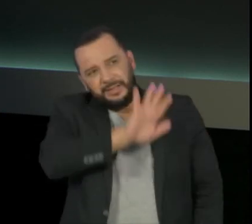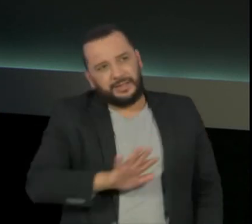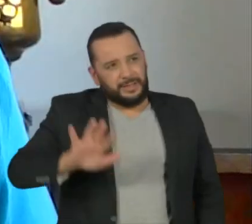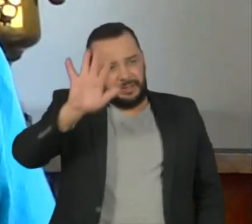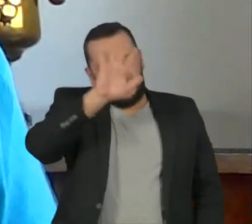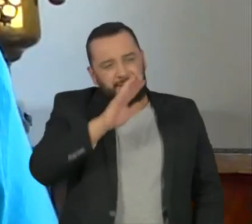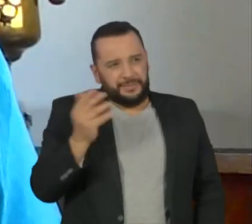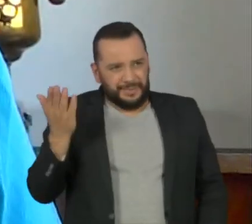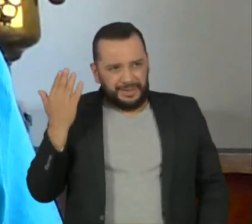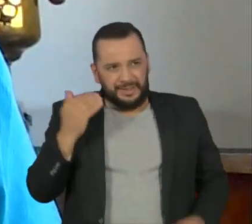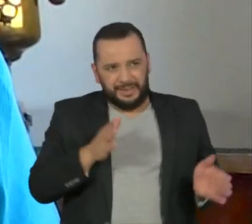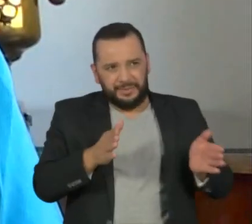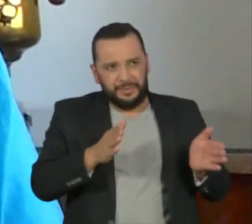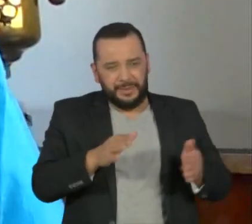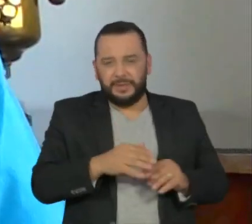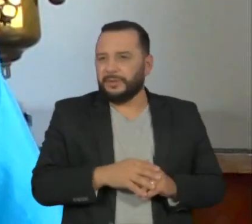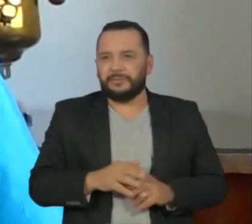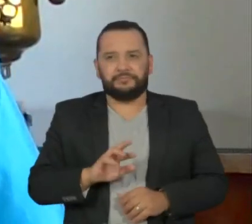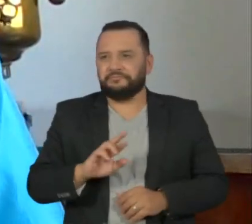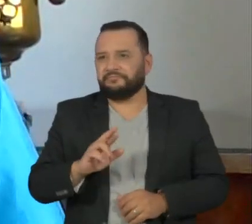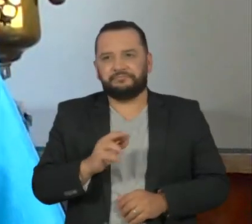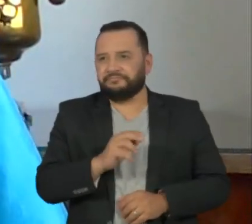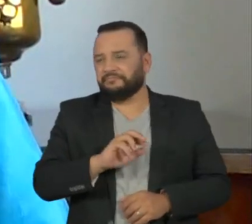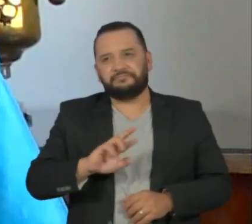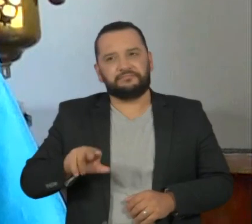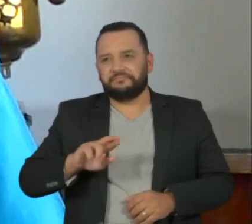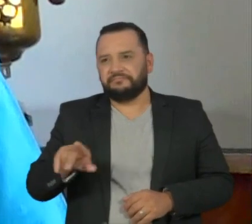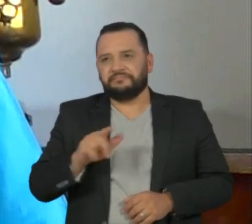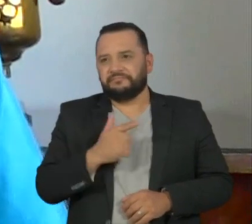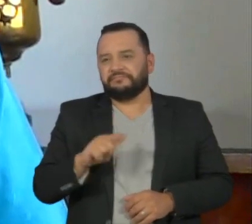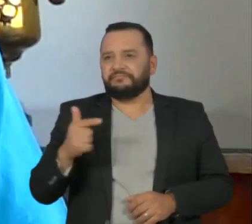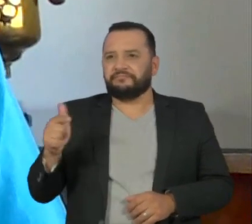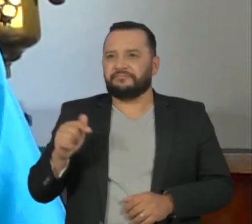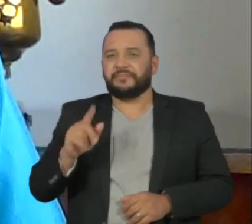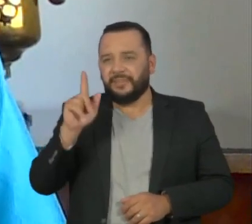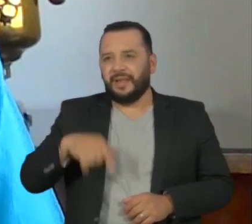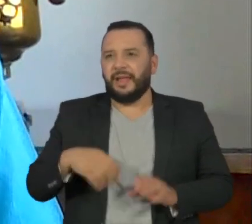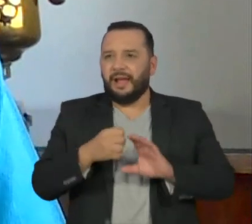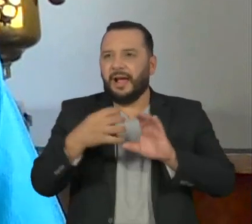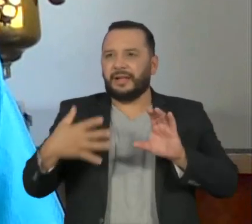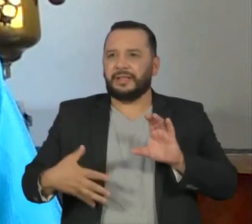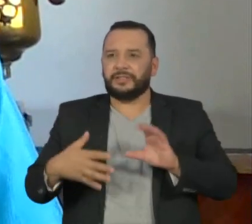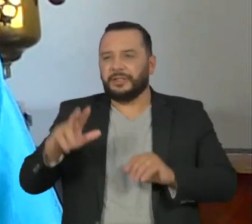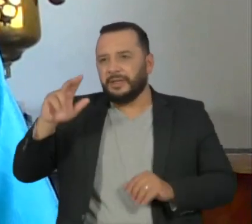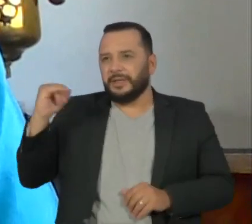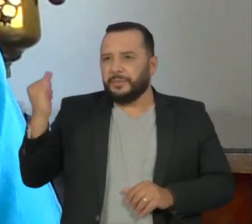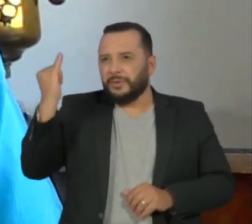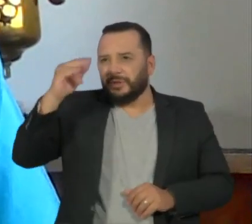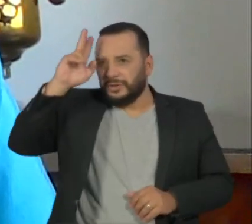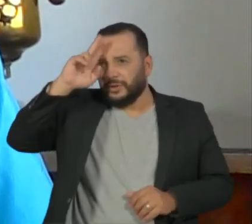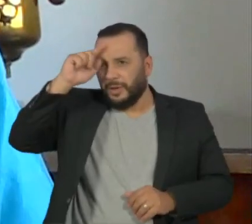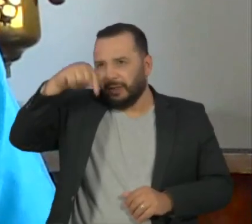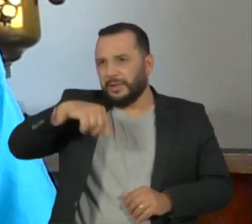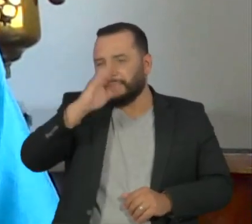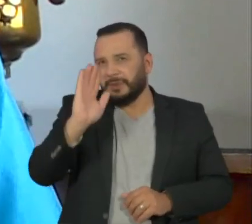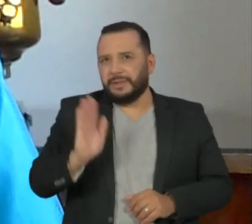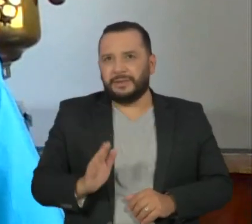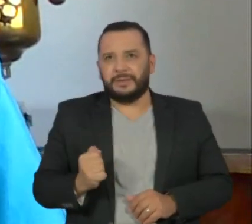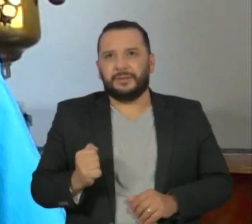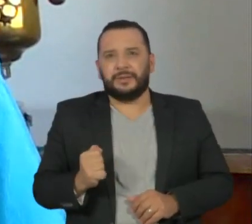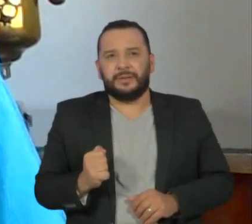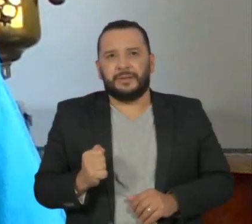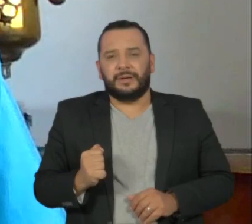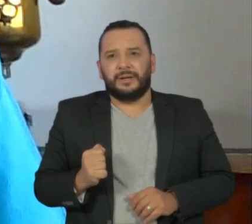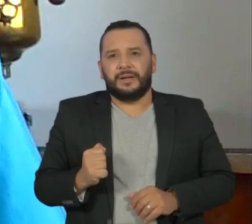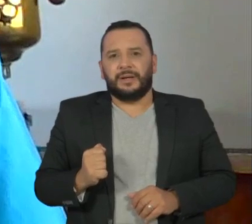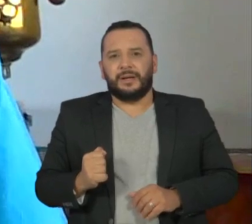momento? De jeito nenhum. Esse é outro, um aspecto muito importante da história do Brasil. Comumente,